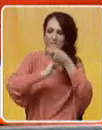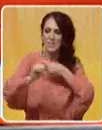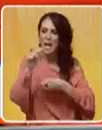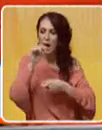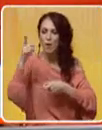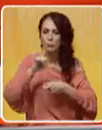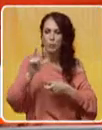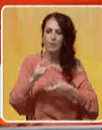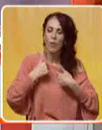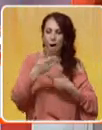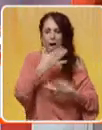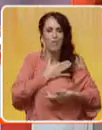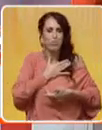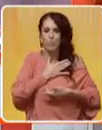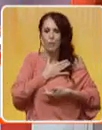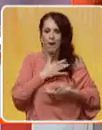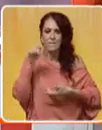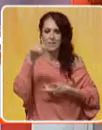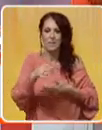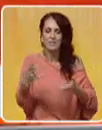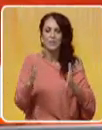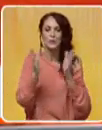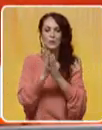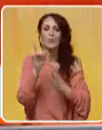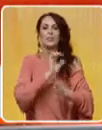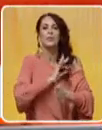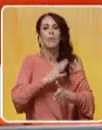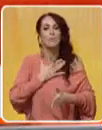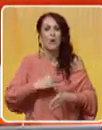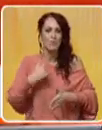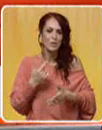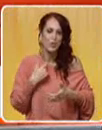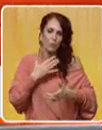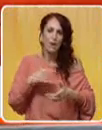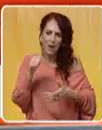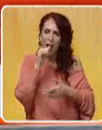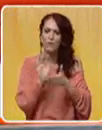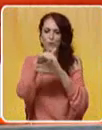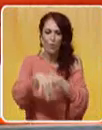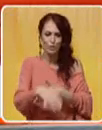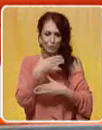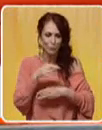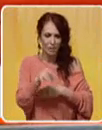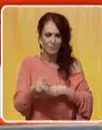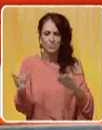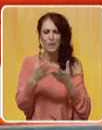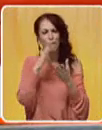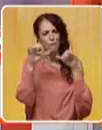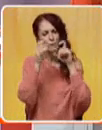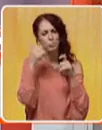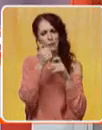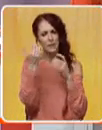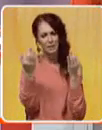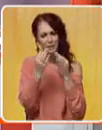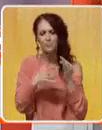Lisboa era o meu passo tempo em caneças e lá estava eu e todas gostavam de mim e eu gostava muito daquela fonte e as fotografias são muito bonitas